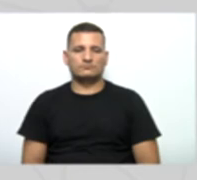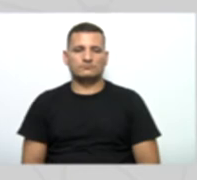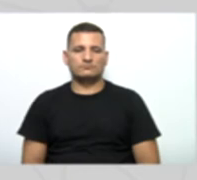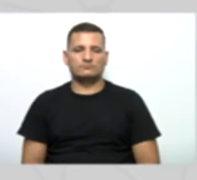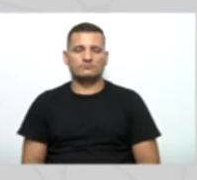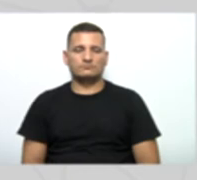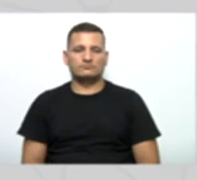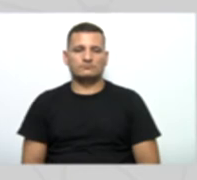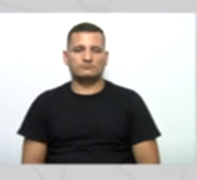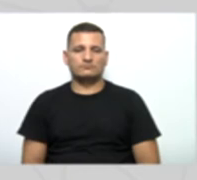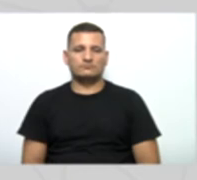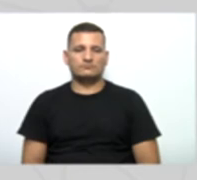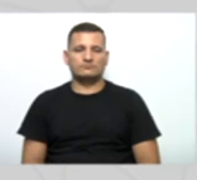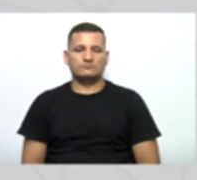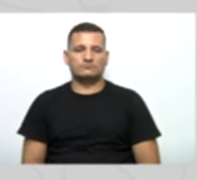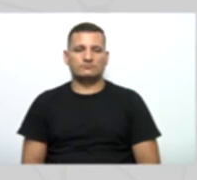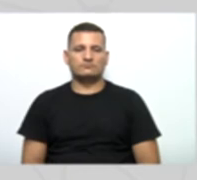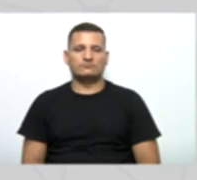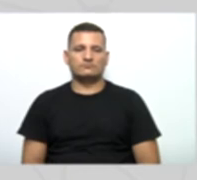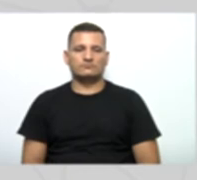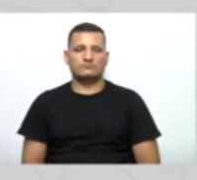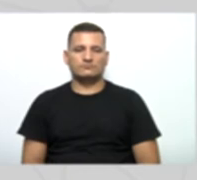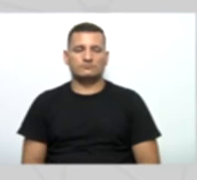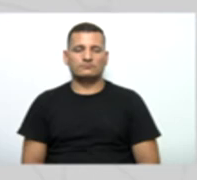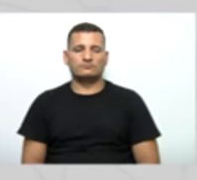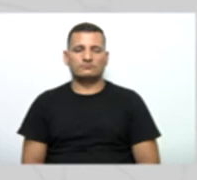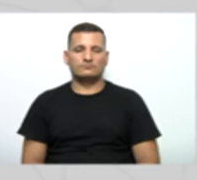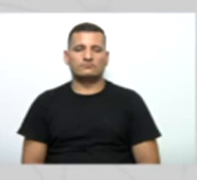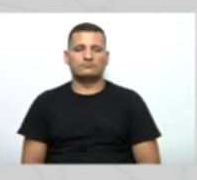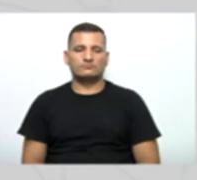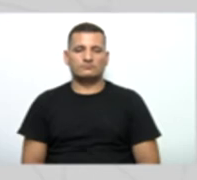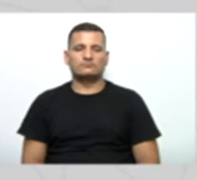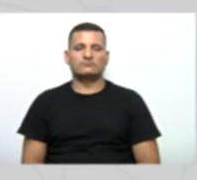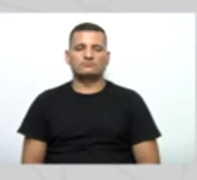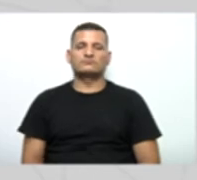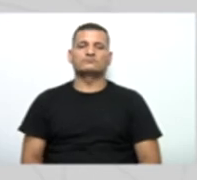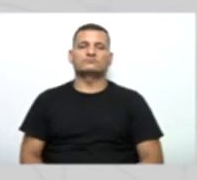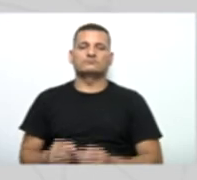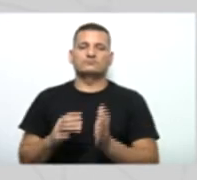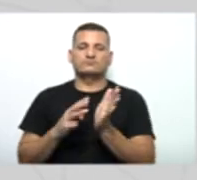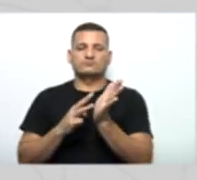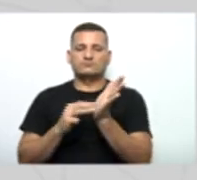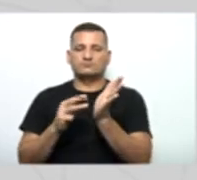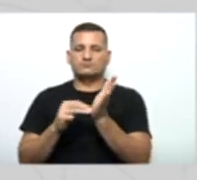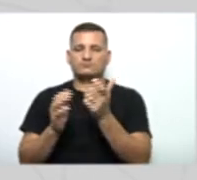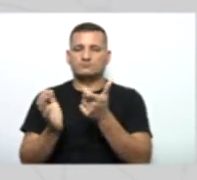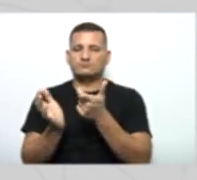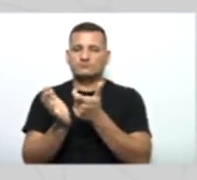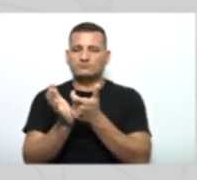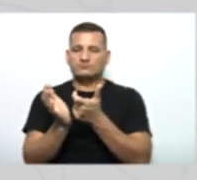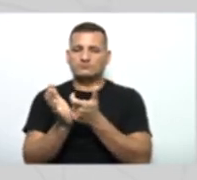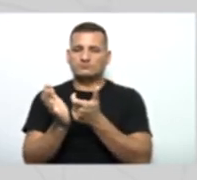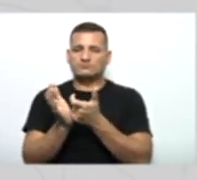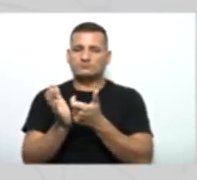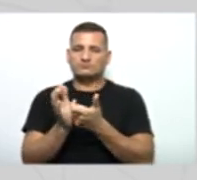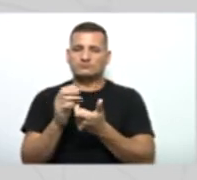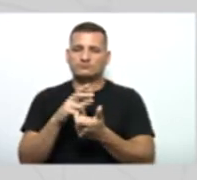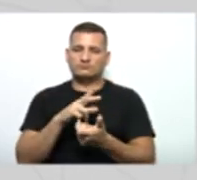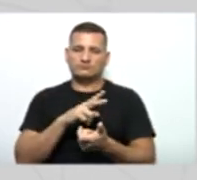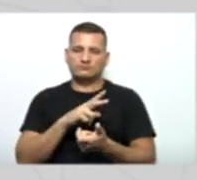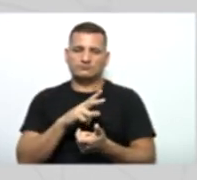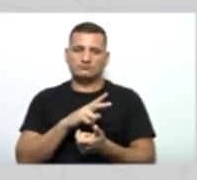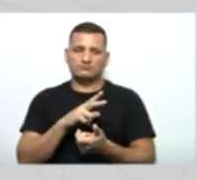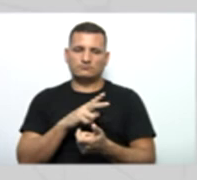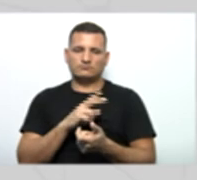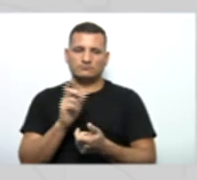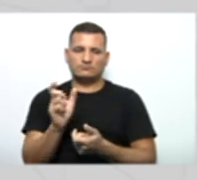está falando, ei, método da classe, agora é hora de você trabalhar. Então, ele vai fazer o quê? O que ele tem que fazer, que é exibir